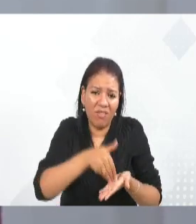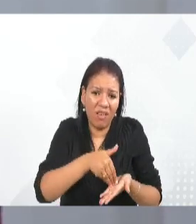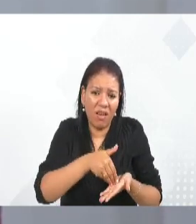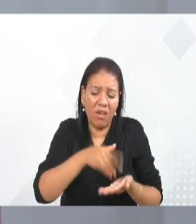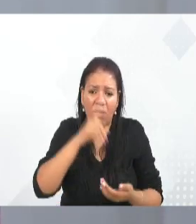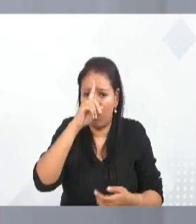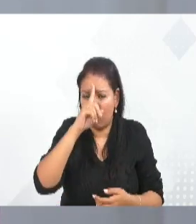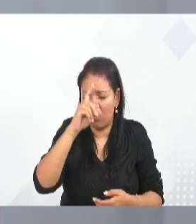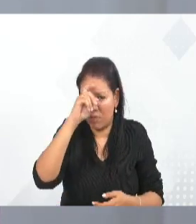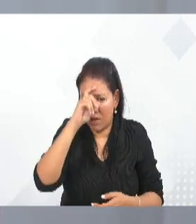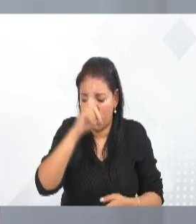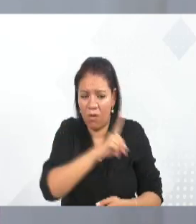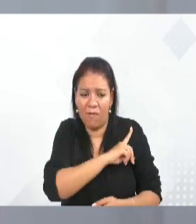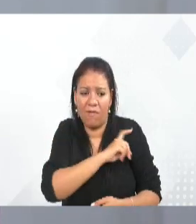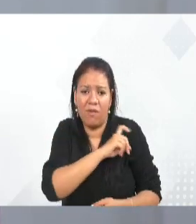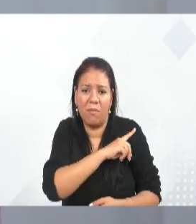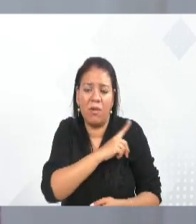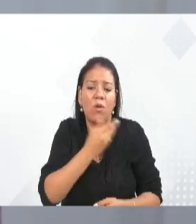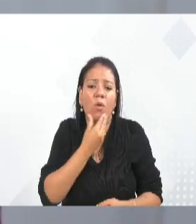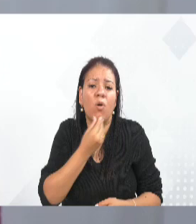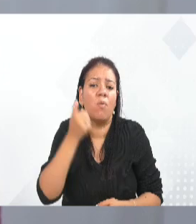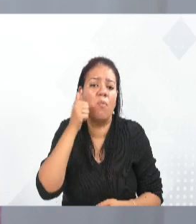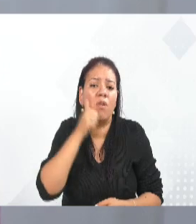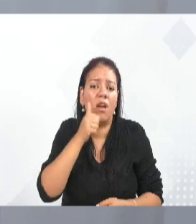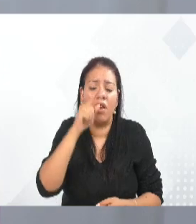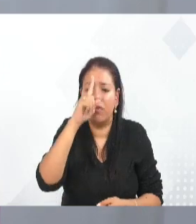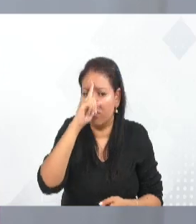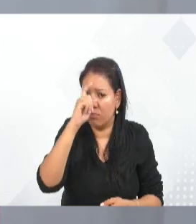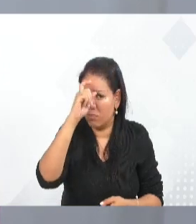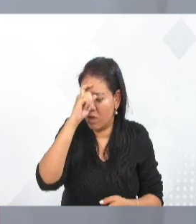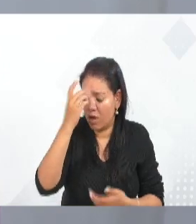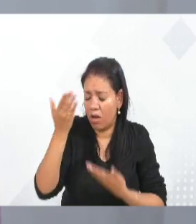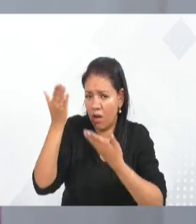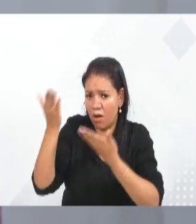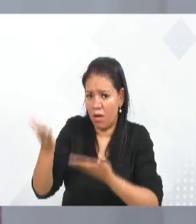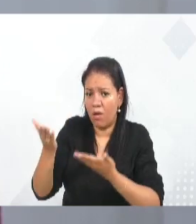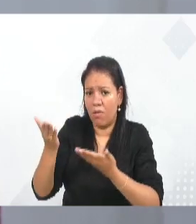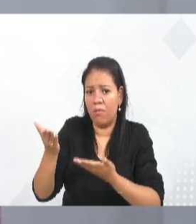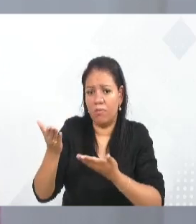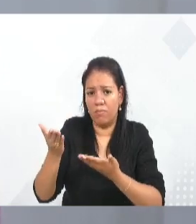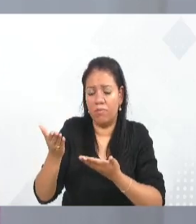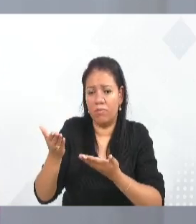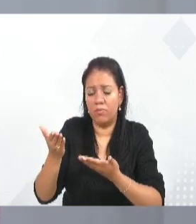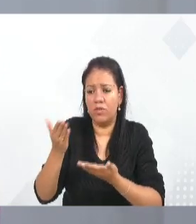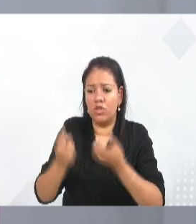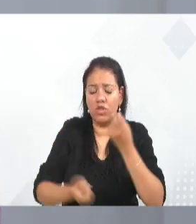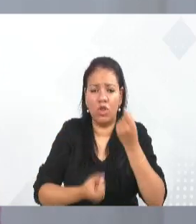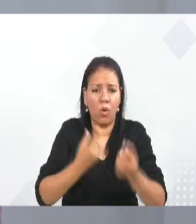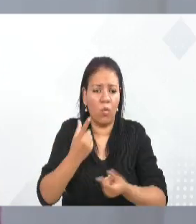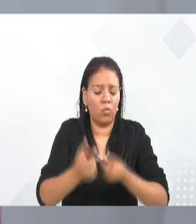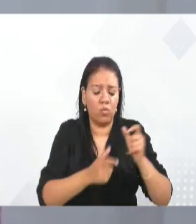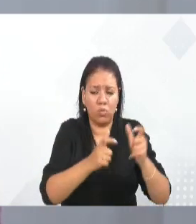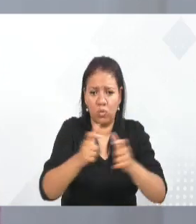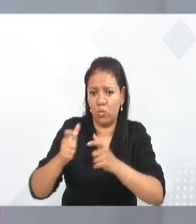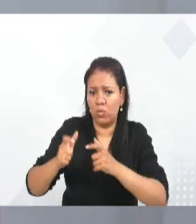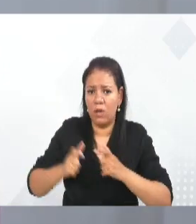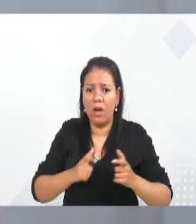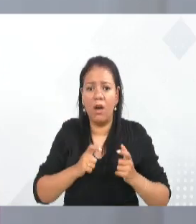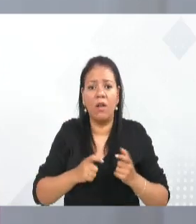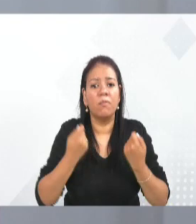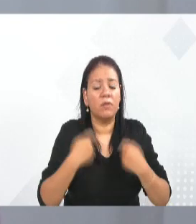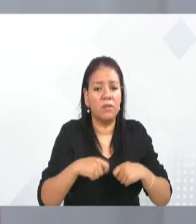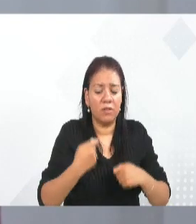os enfermeiros e enfermeiras dos nossos hospitais e de algumas entidades que